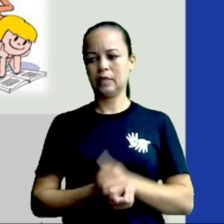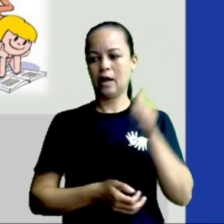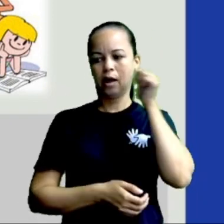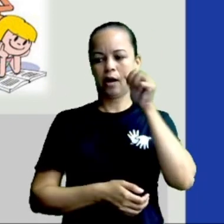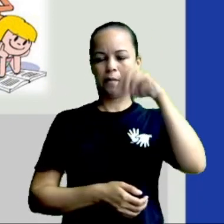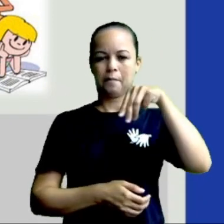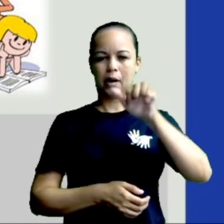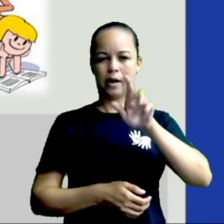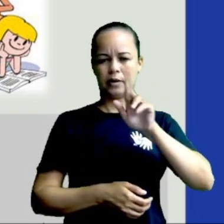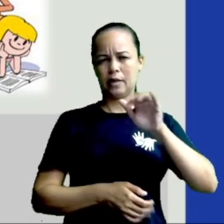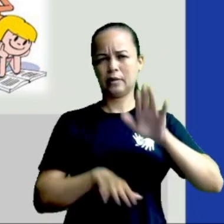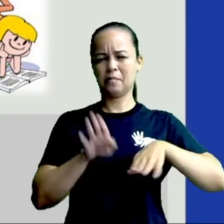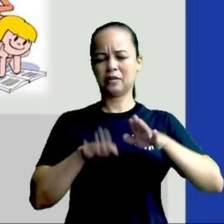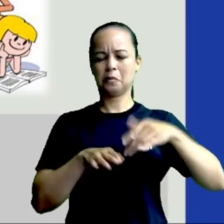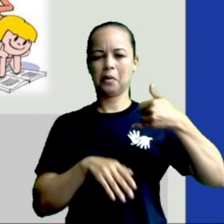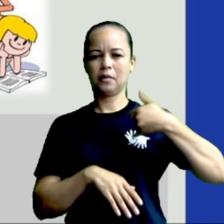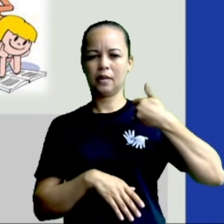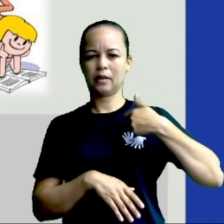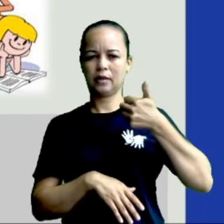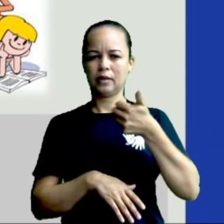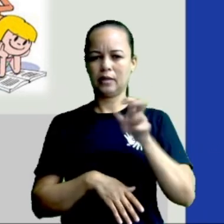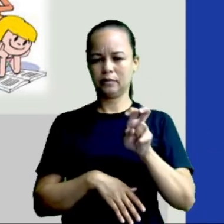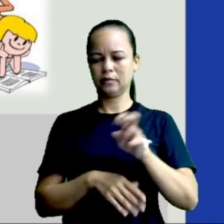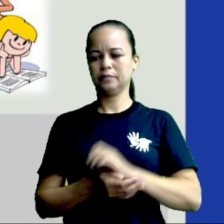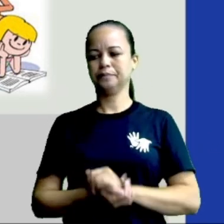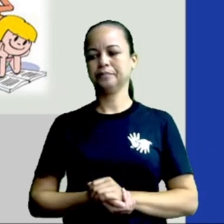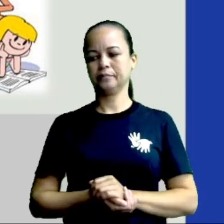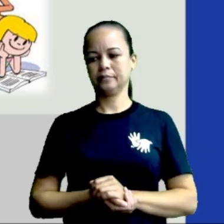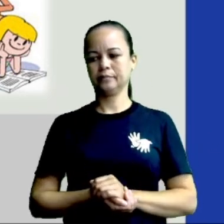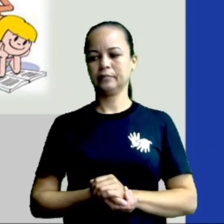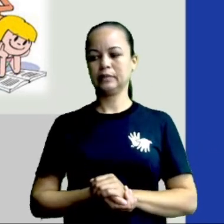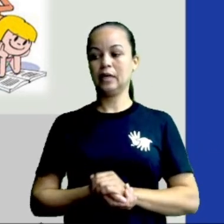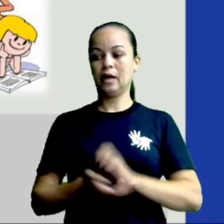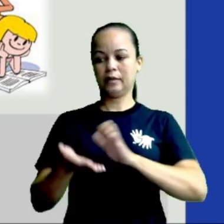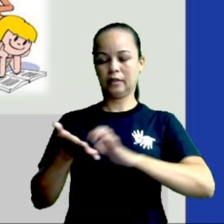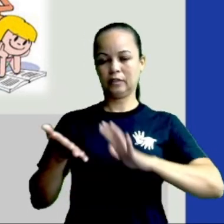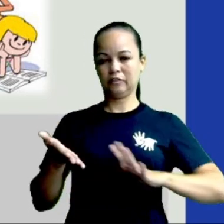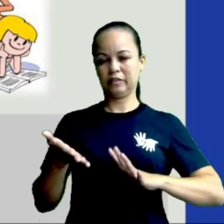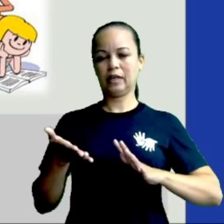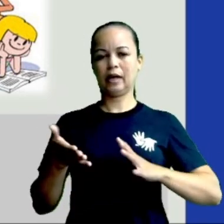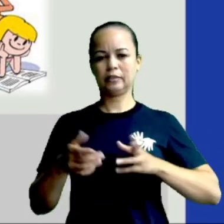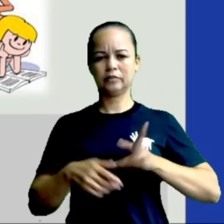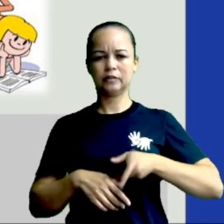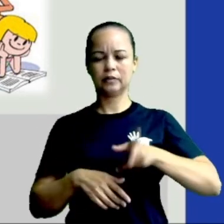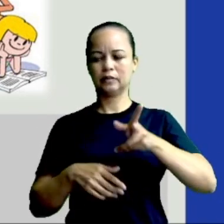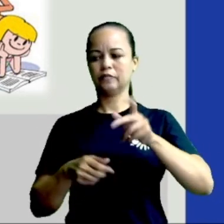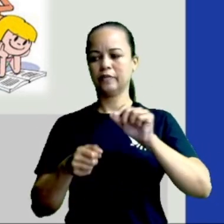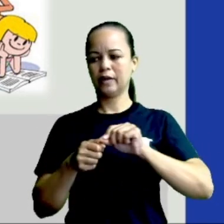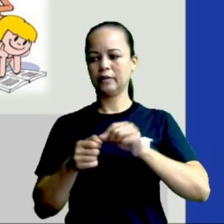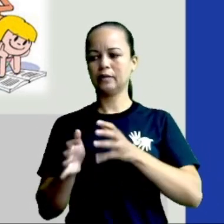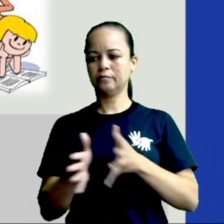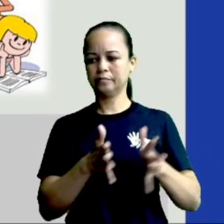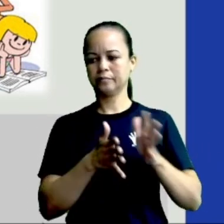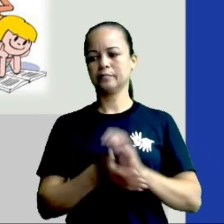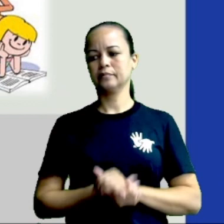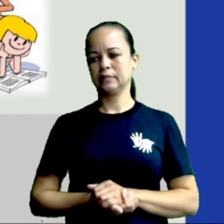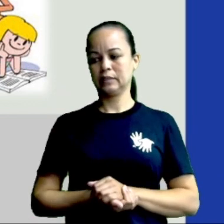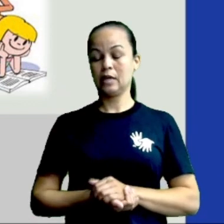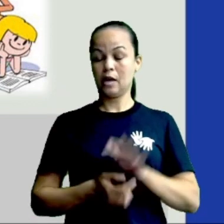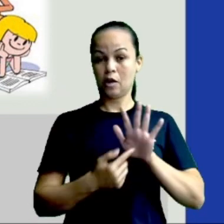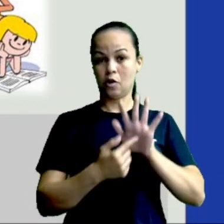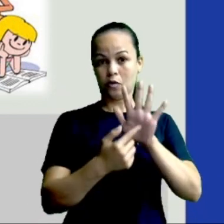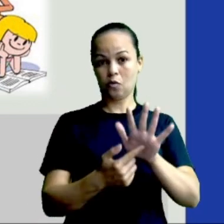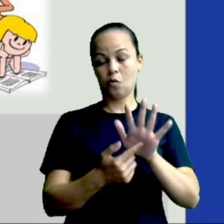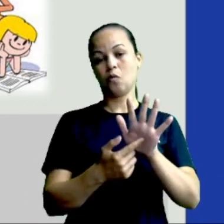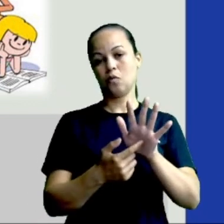15 anos. As tarefas foram executadas concomitantemente. Eu marquei ali